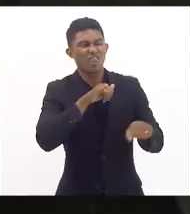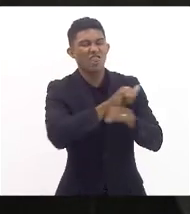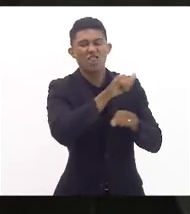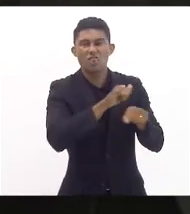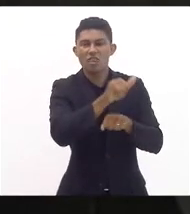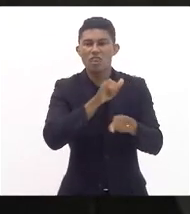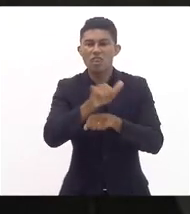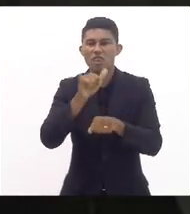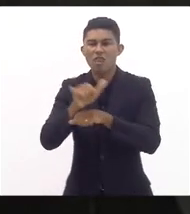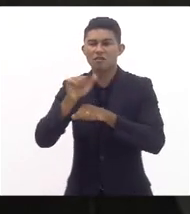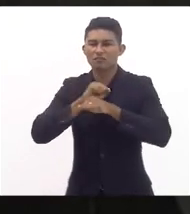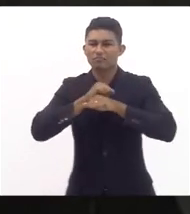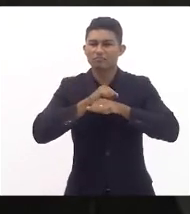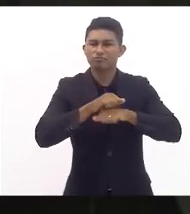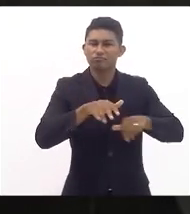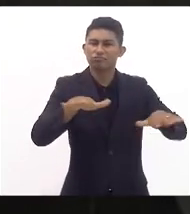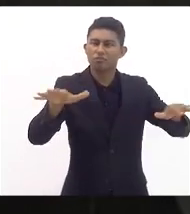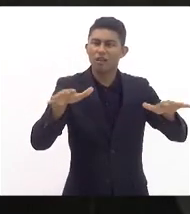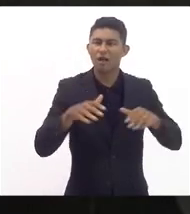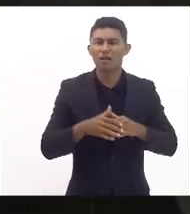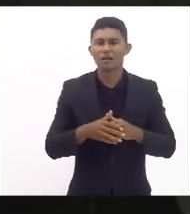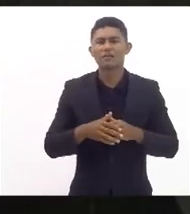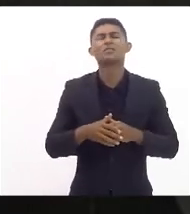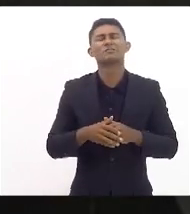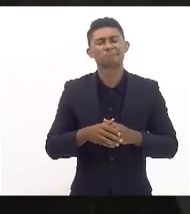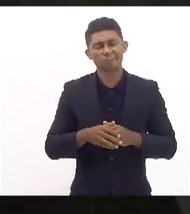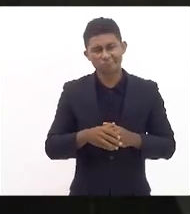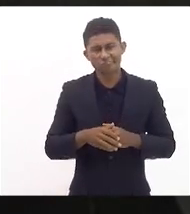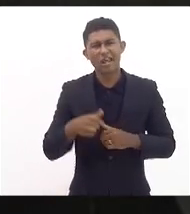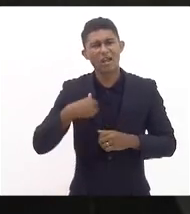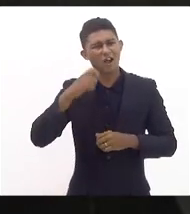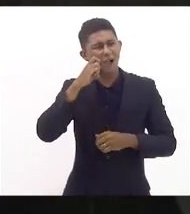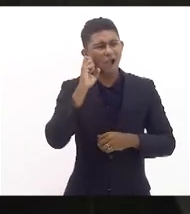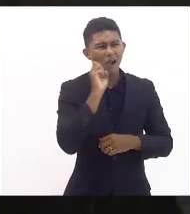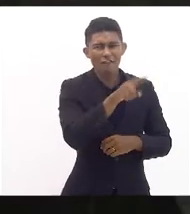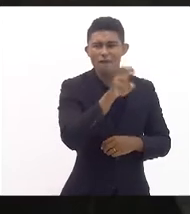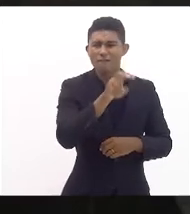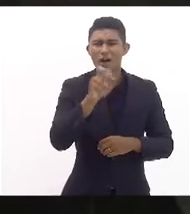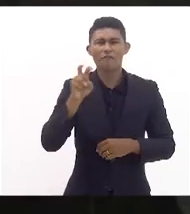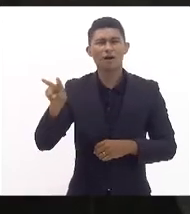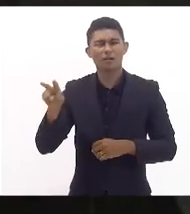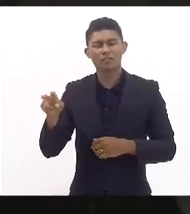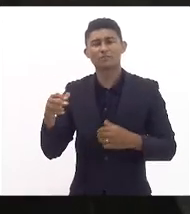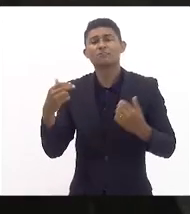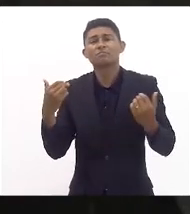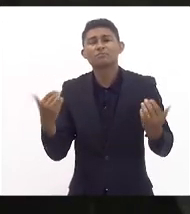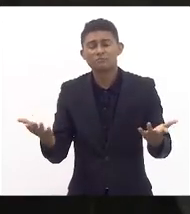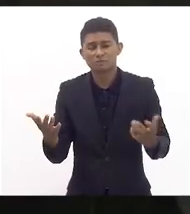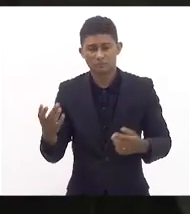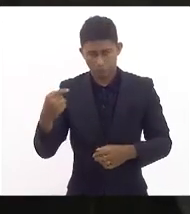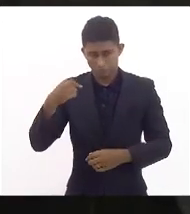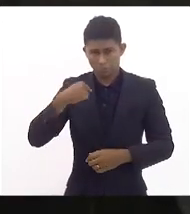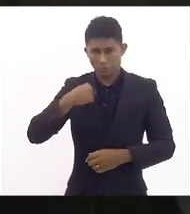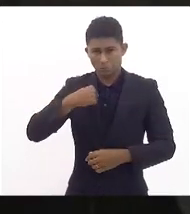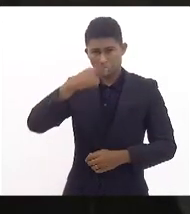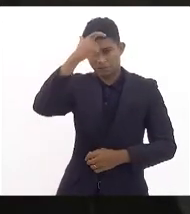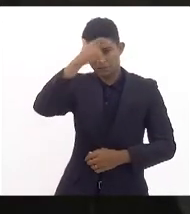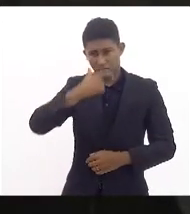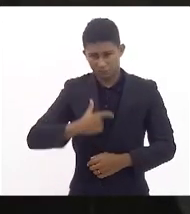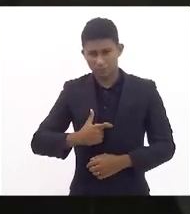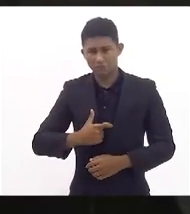carentes. Então, a minha atuação em relação às perguntas que